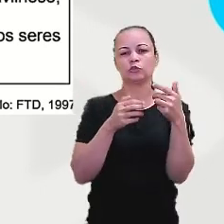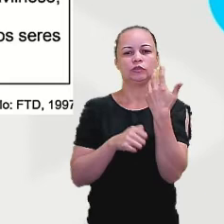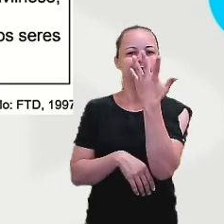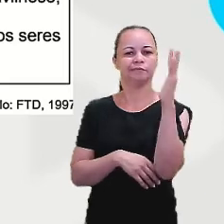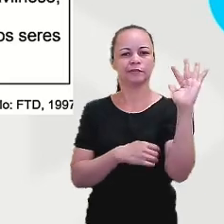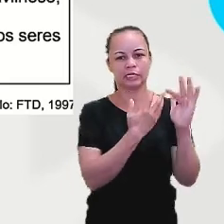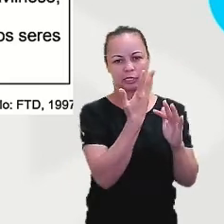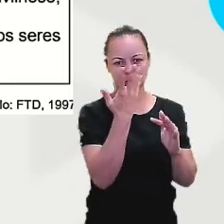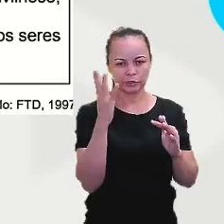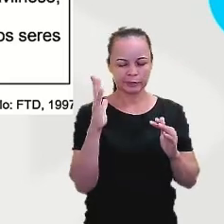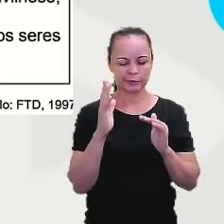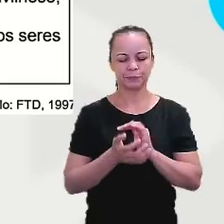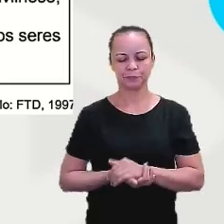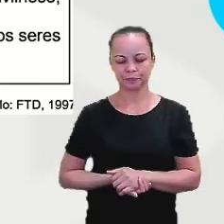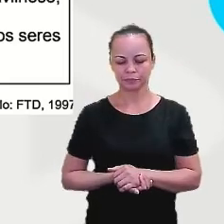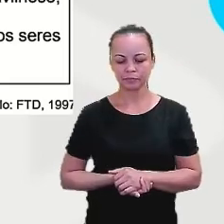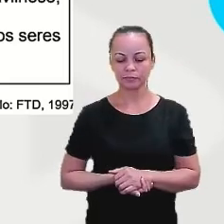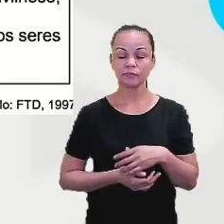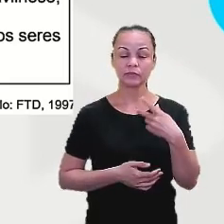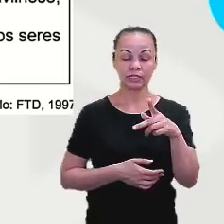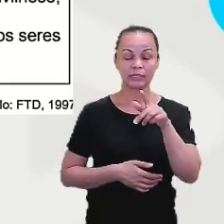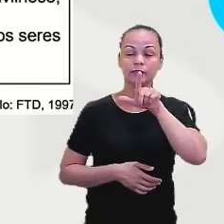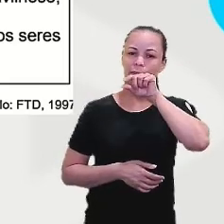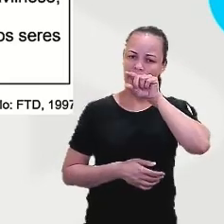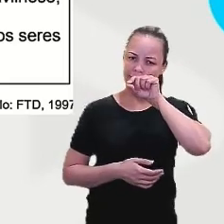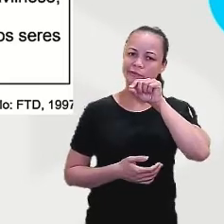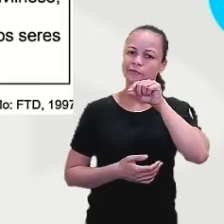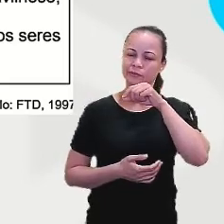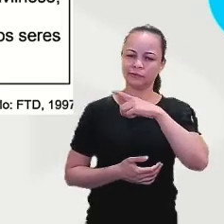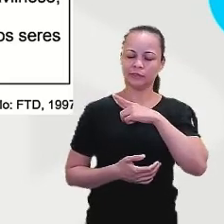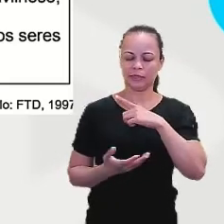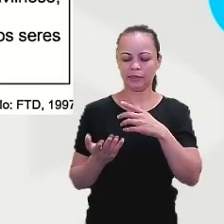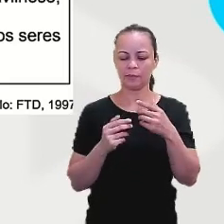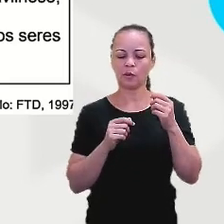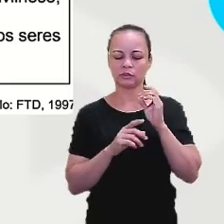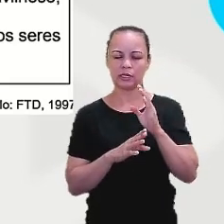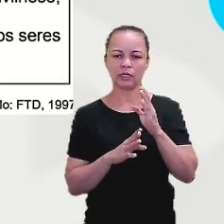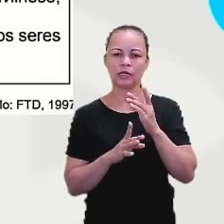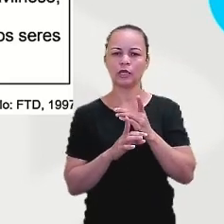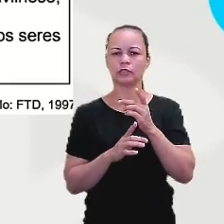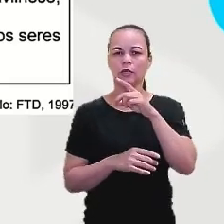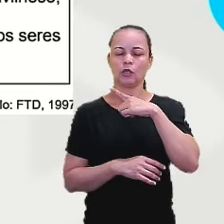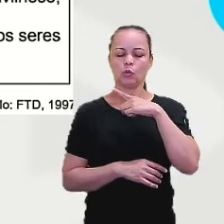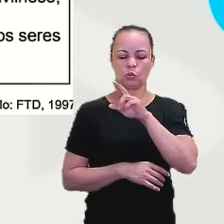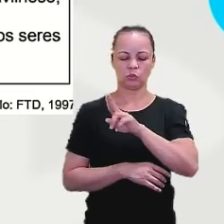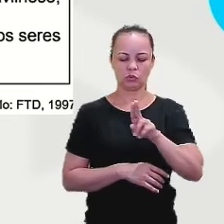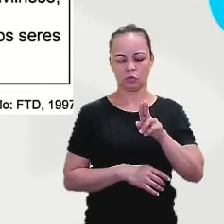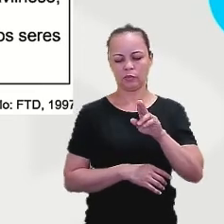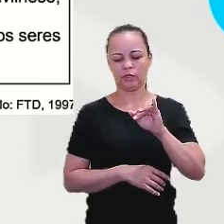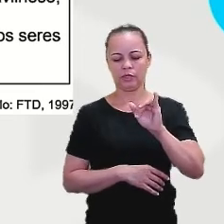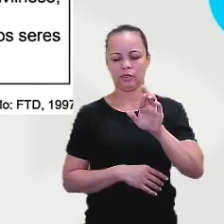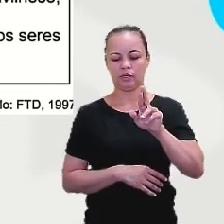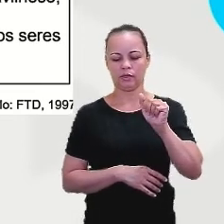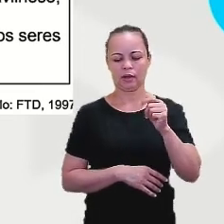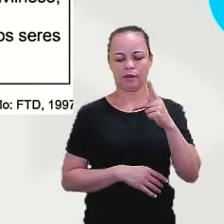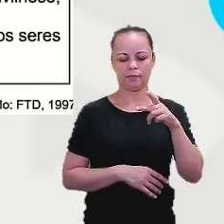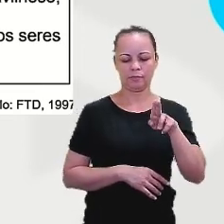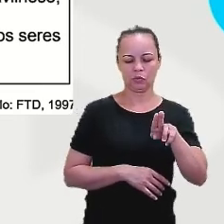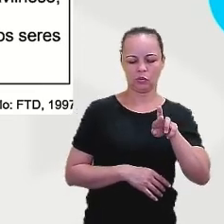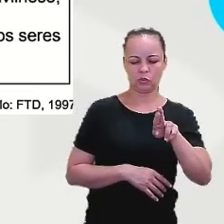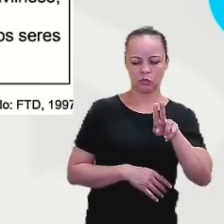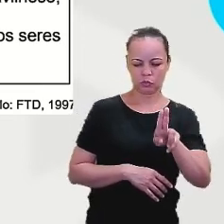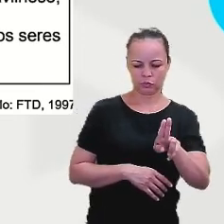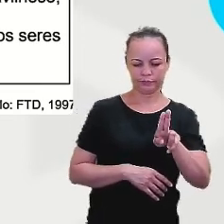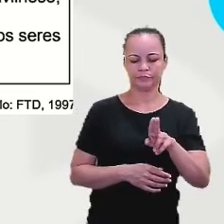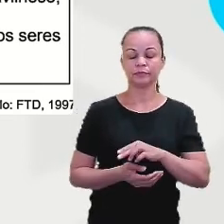viu? E ele pode ser conhecido também como Uirapuru ou Irapuru. E aí a gente pode perceber aí